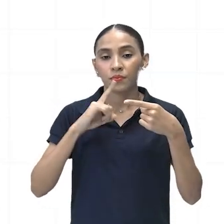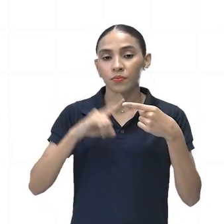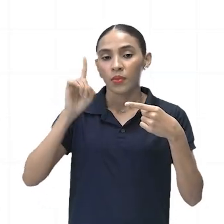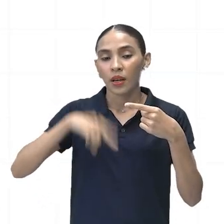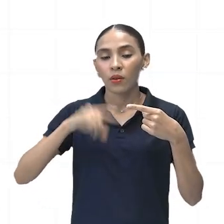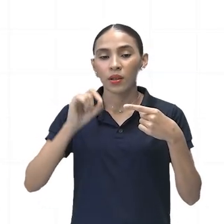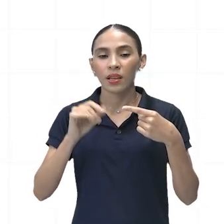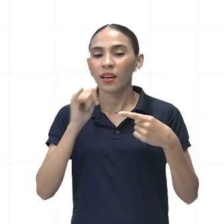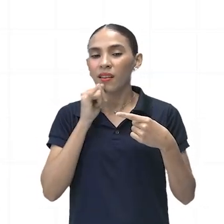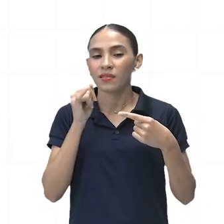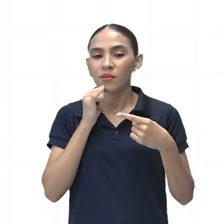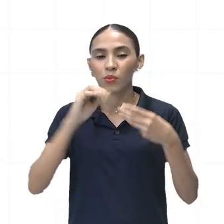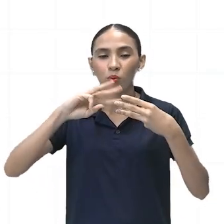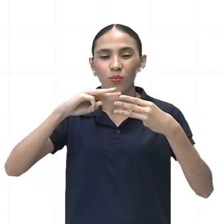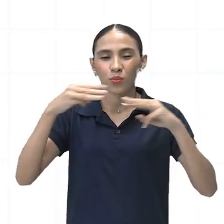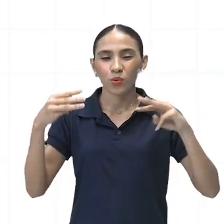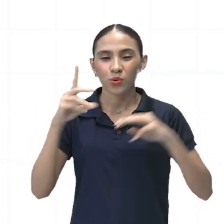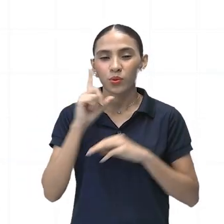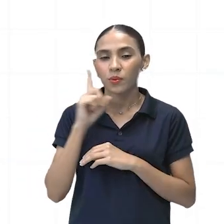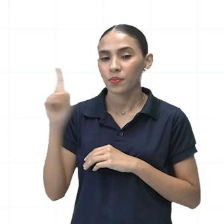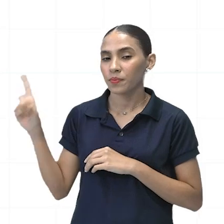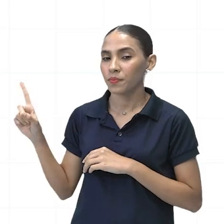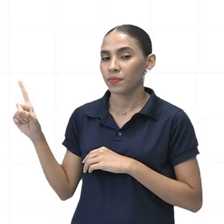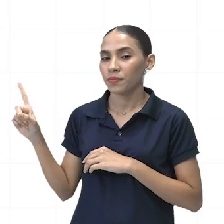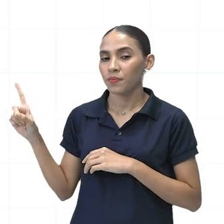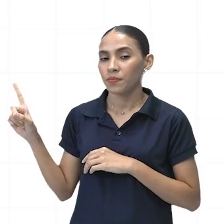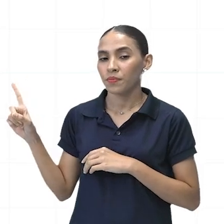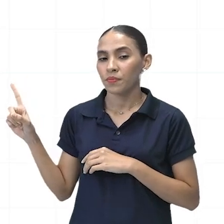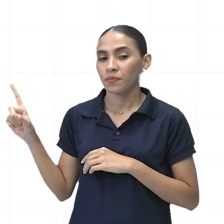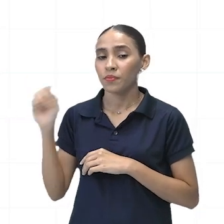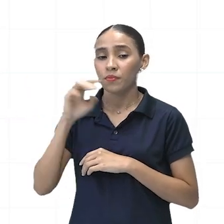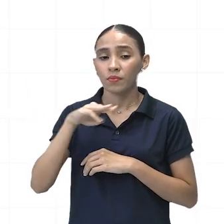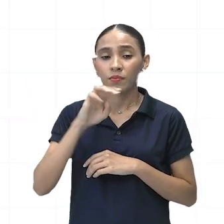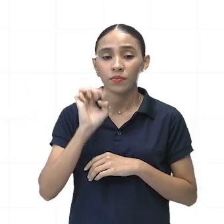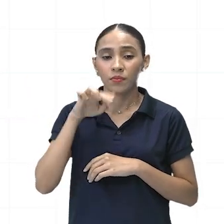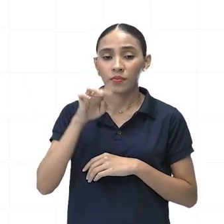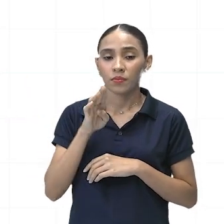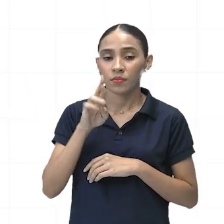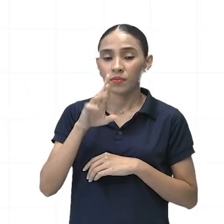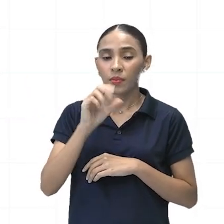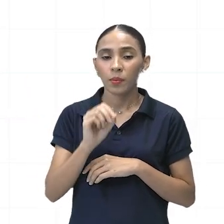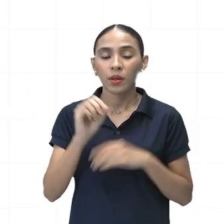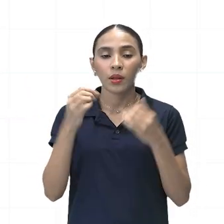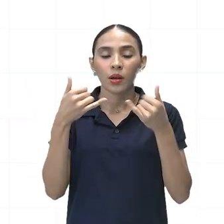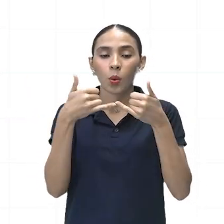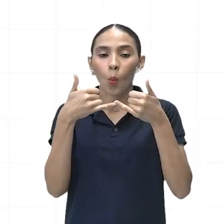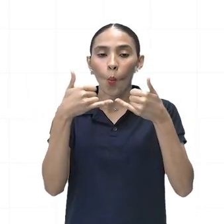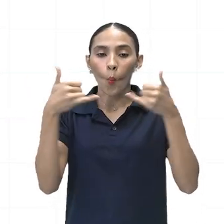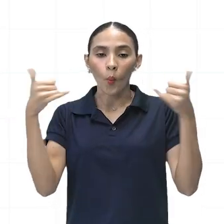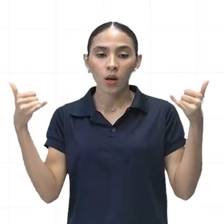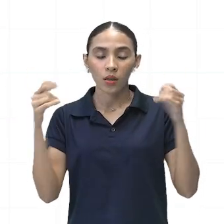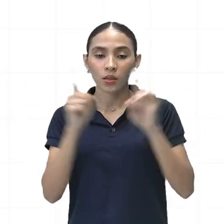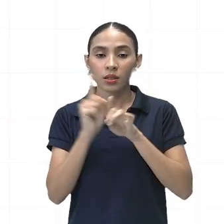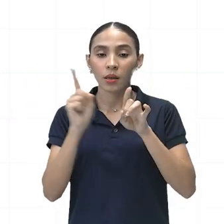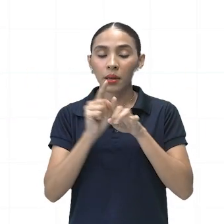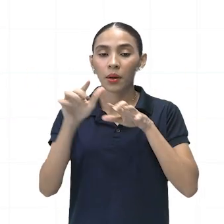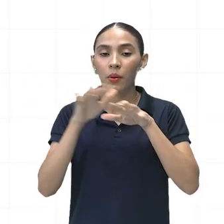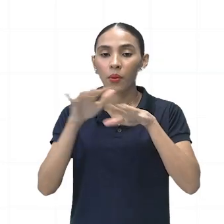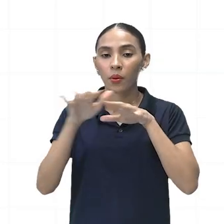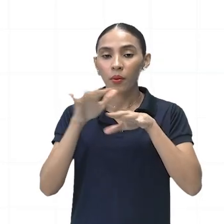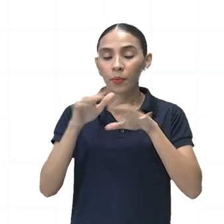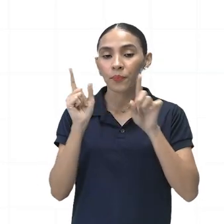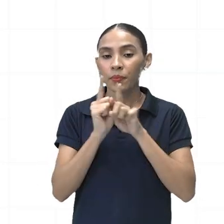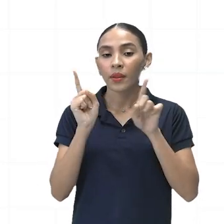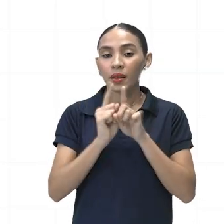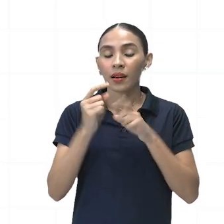uma membrana, vejam aí na imagem. Essa membrana, ela é uma membrana fina e sensível, e ela vibra em